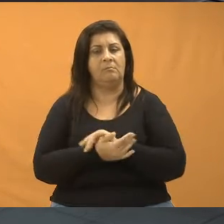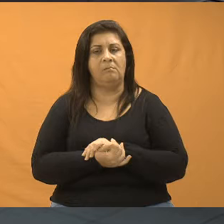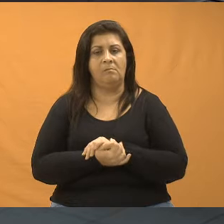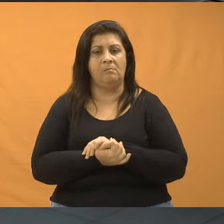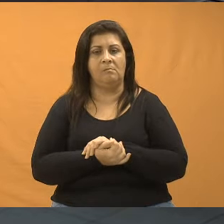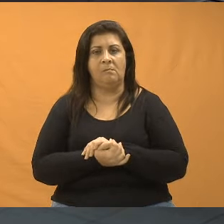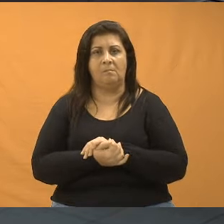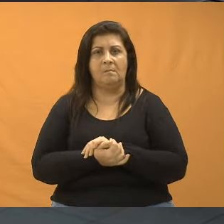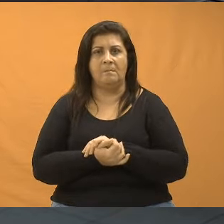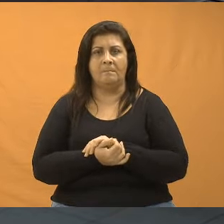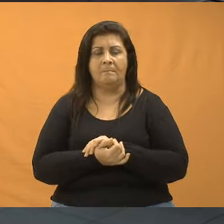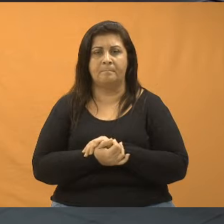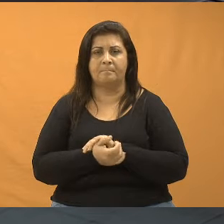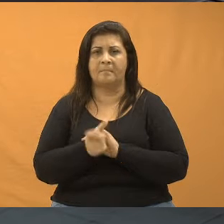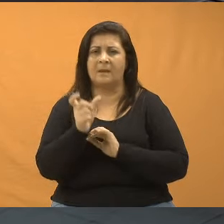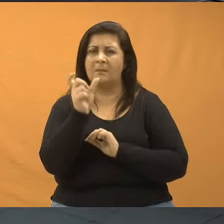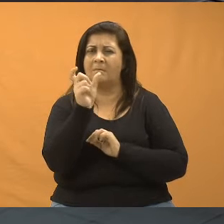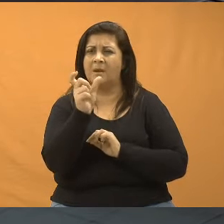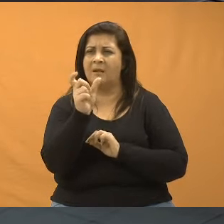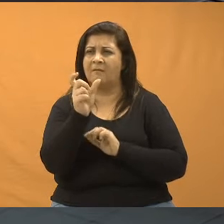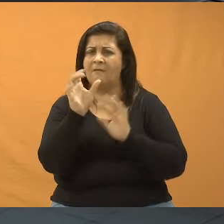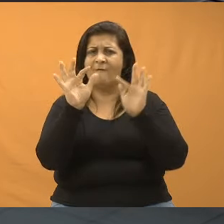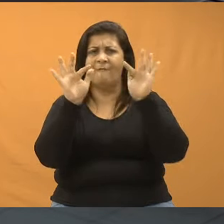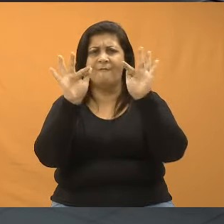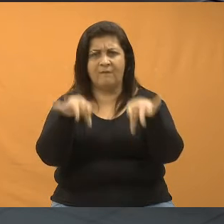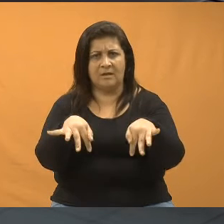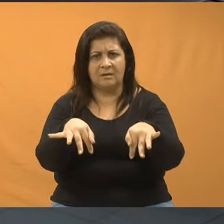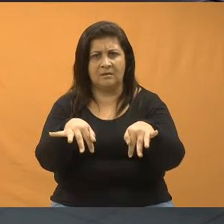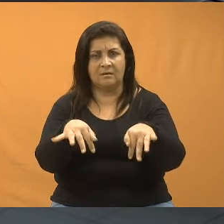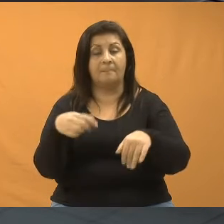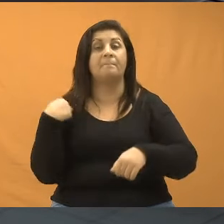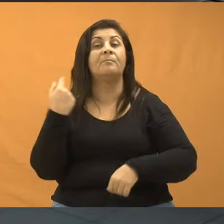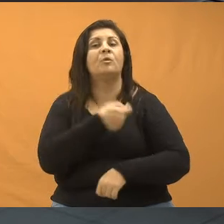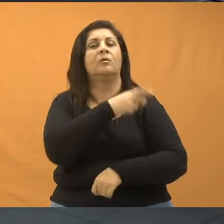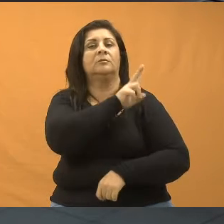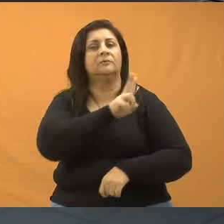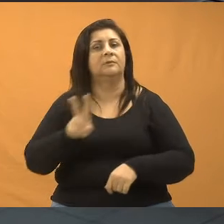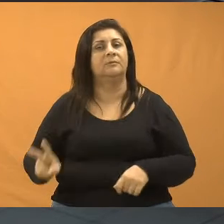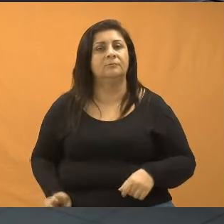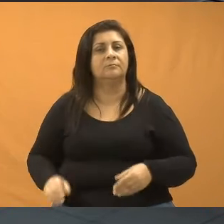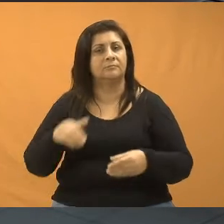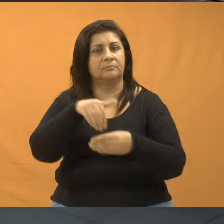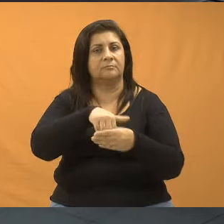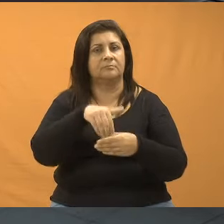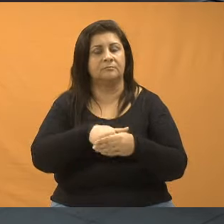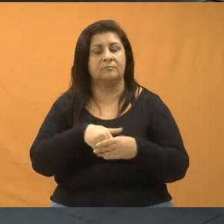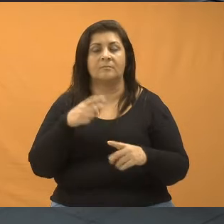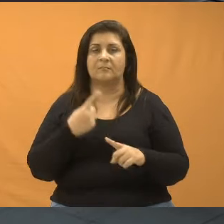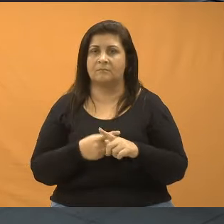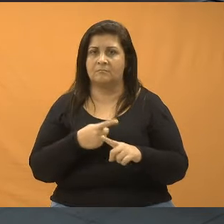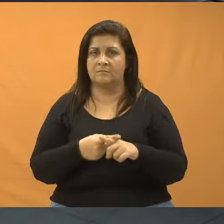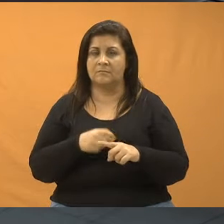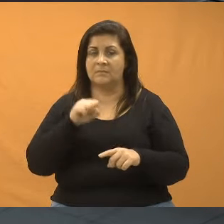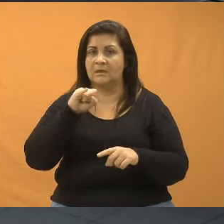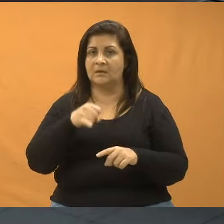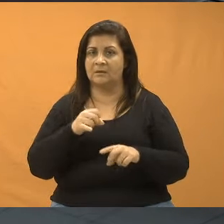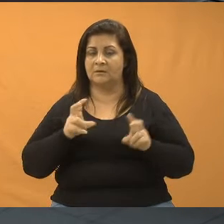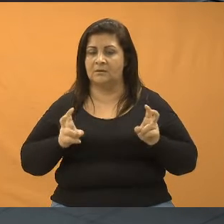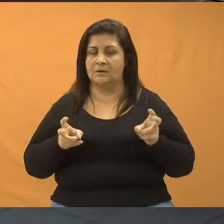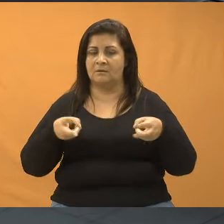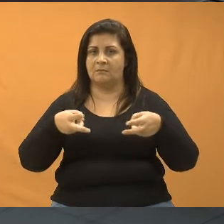A palavra final vai ser de nós, vereadores. Porque se essa casa não